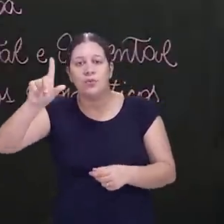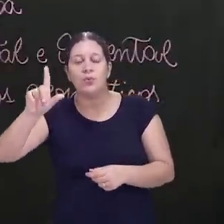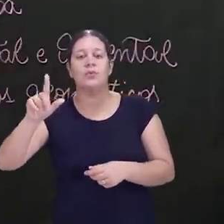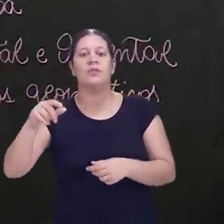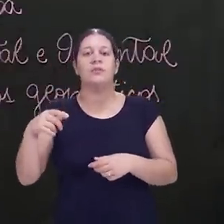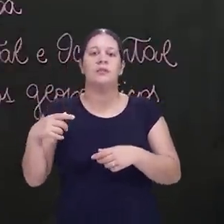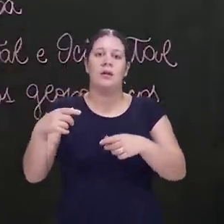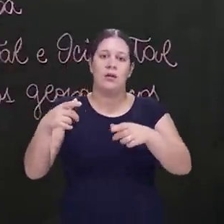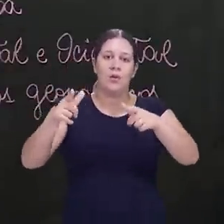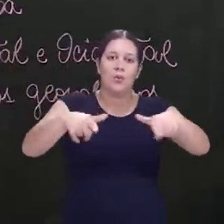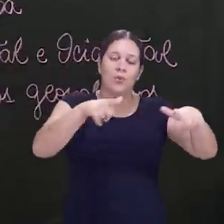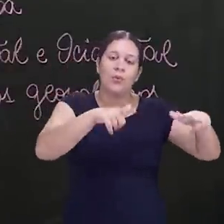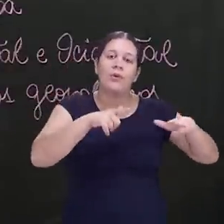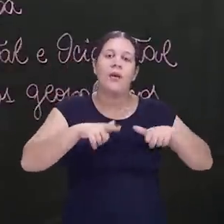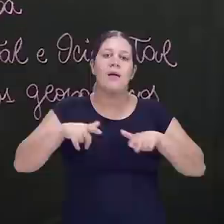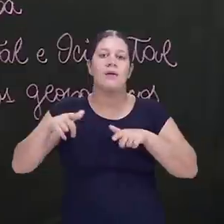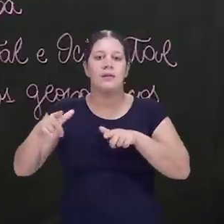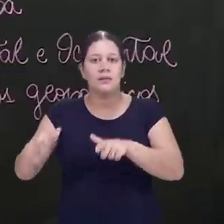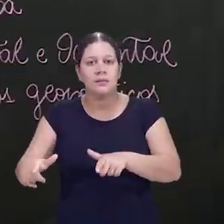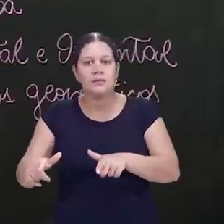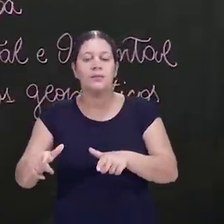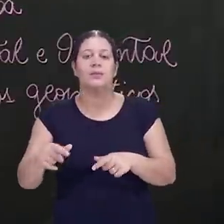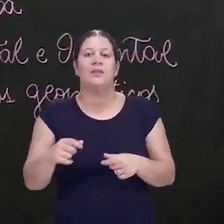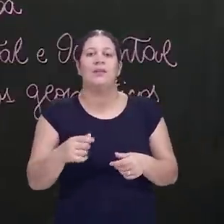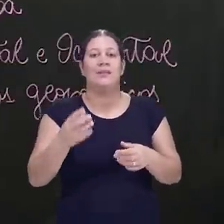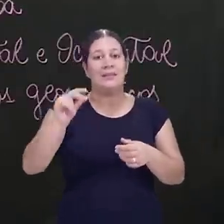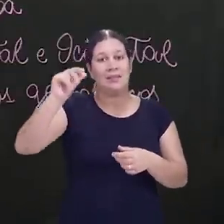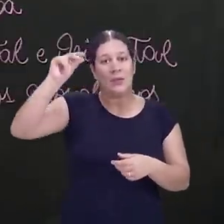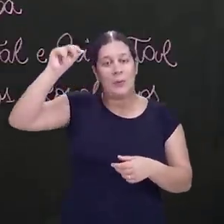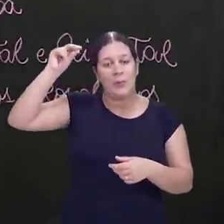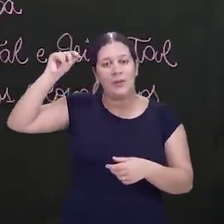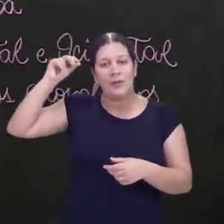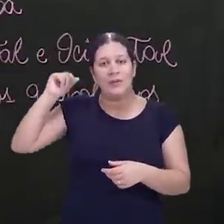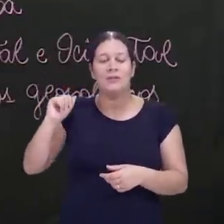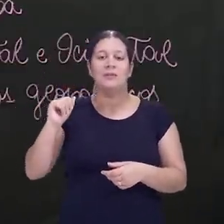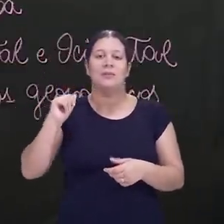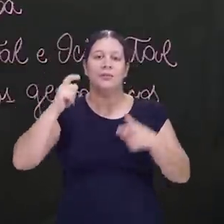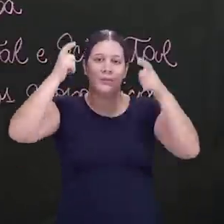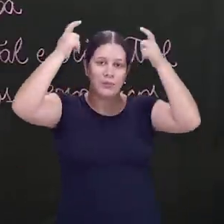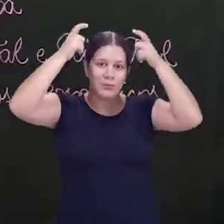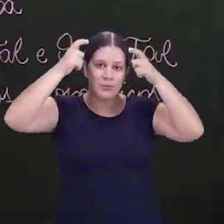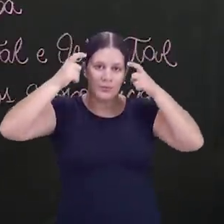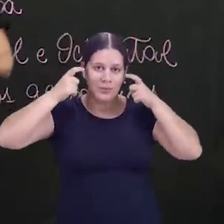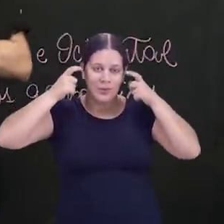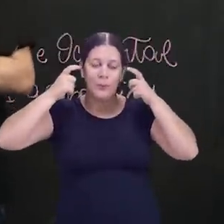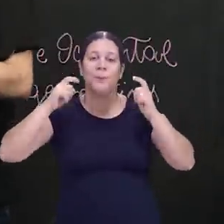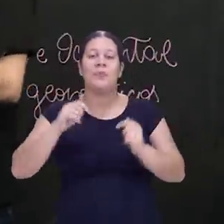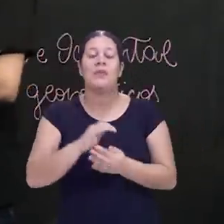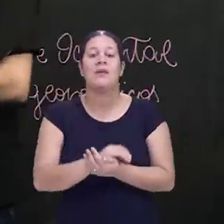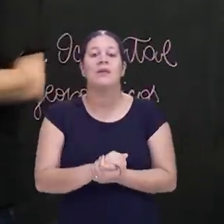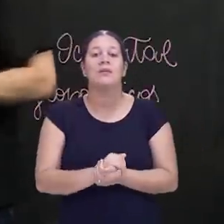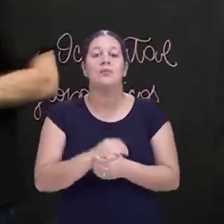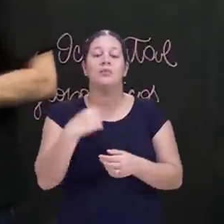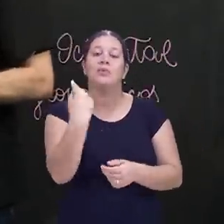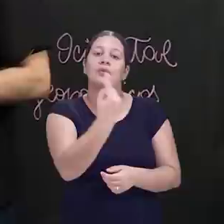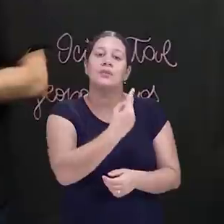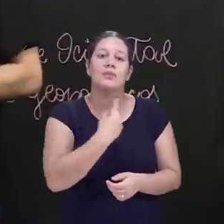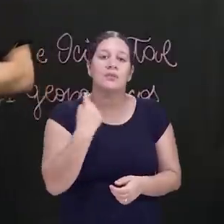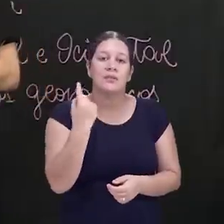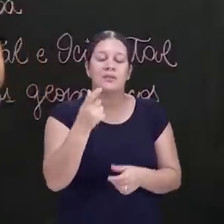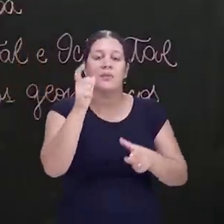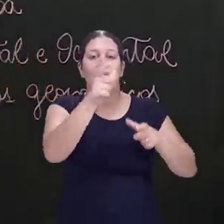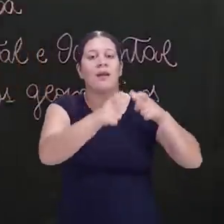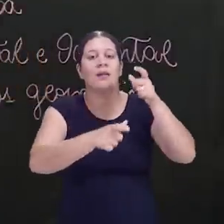aqui, tomando espaço que antes fazia parte do Império Romano do Ocidente. Então, dessa maneira, nós temos